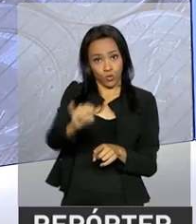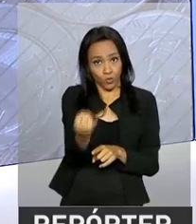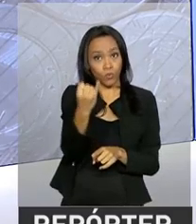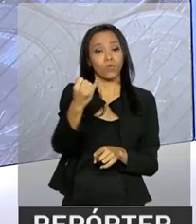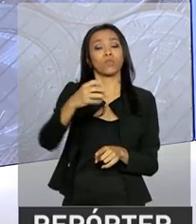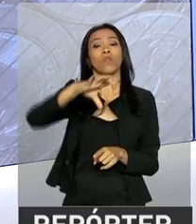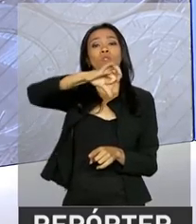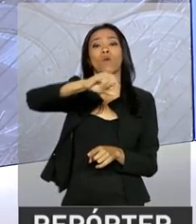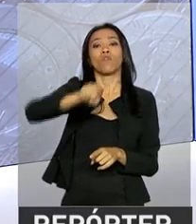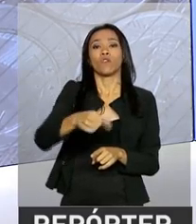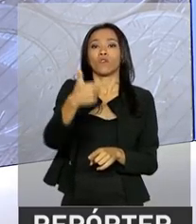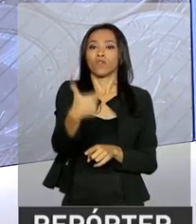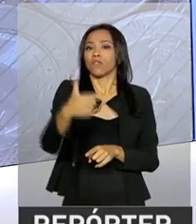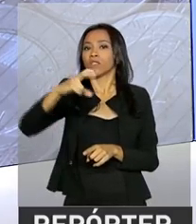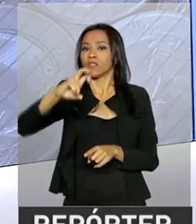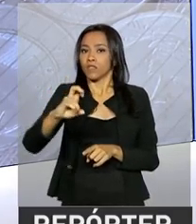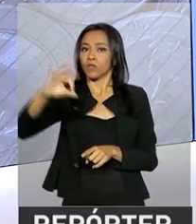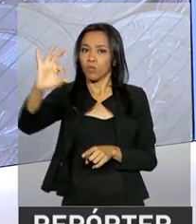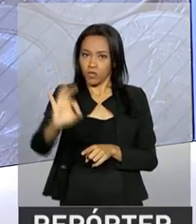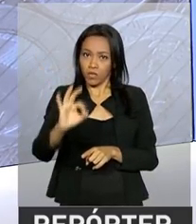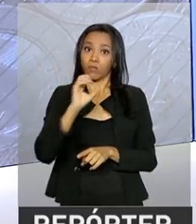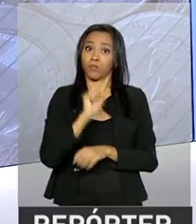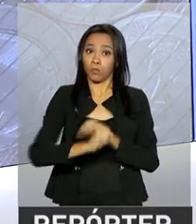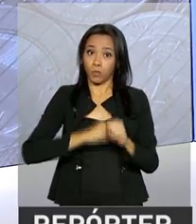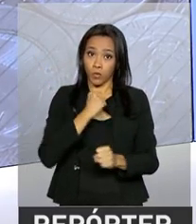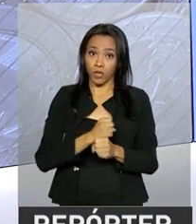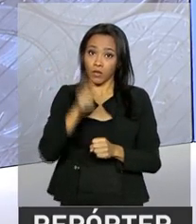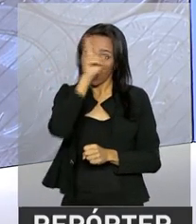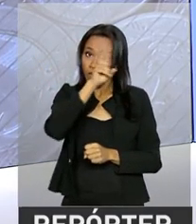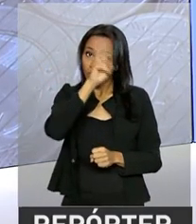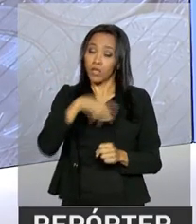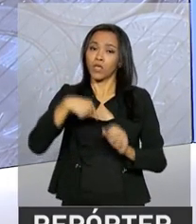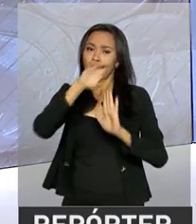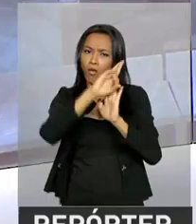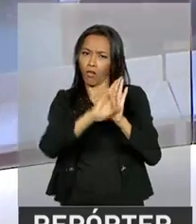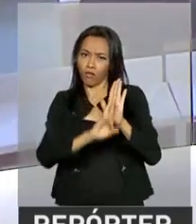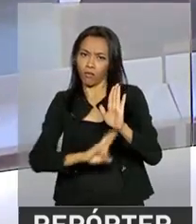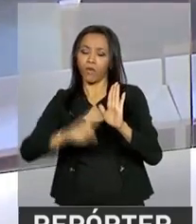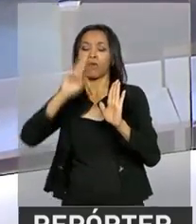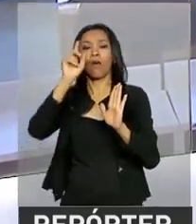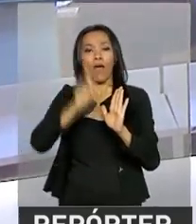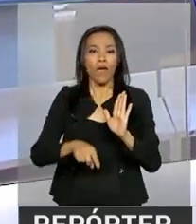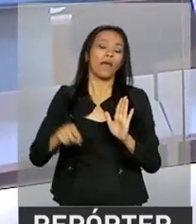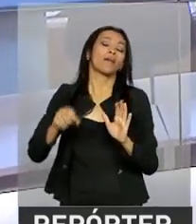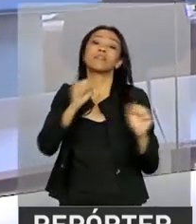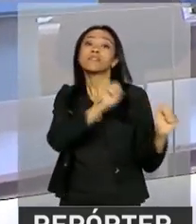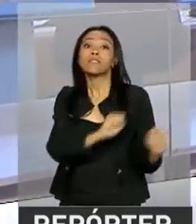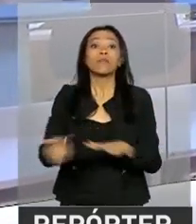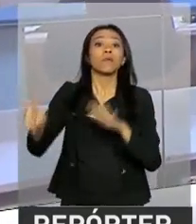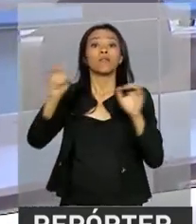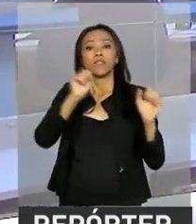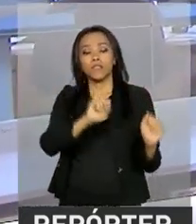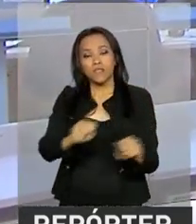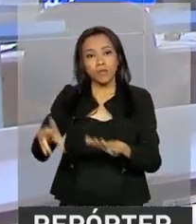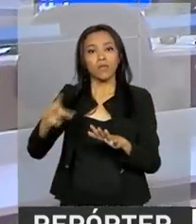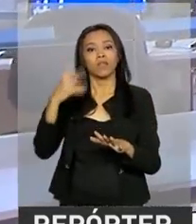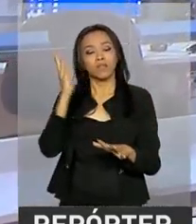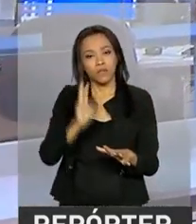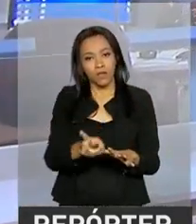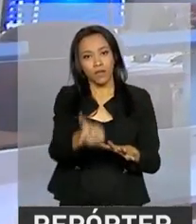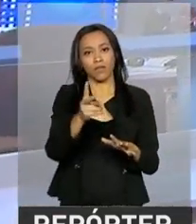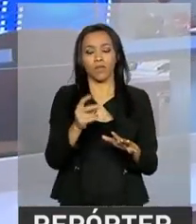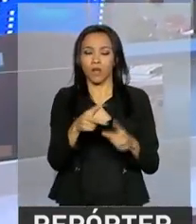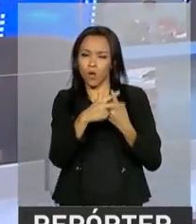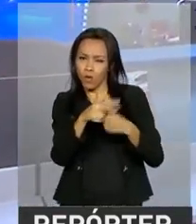9,25 por cento ao ano lembrando que o boletim focus divulgado toda semana com a atualização das projeções